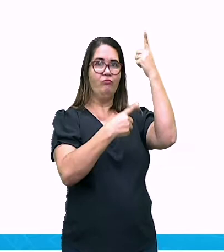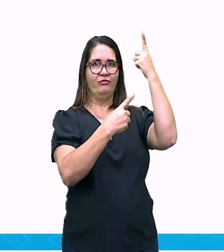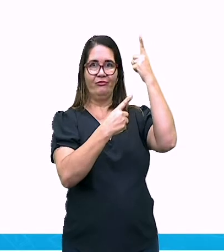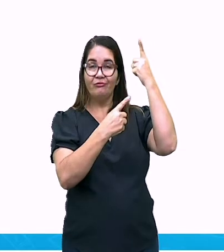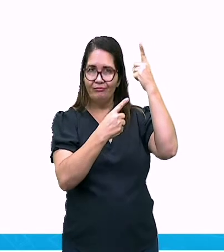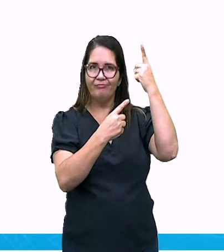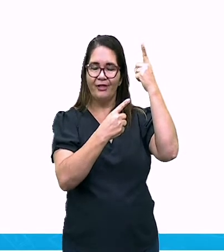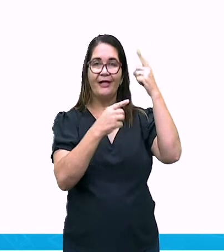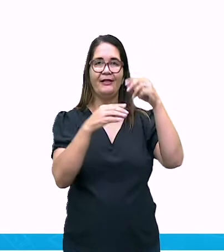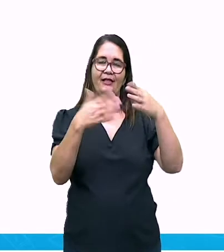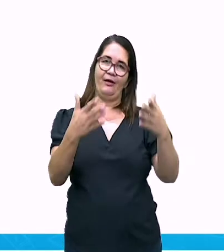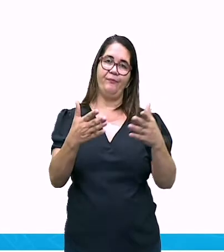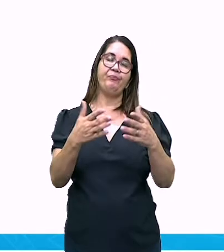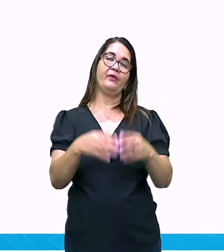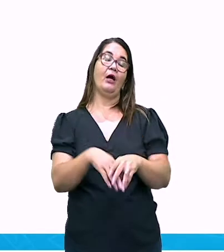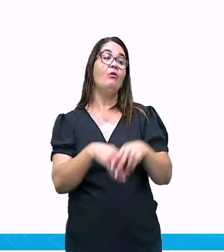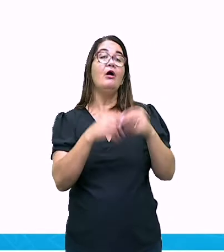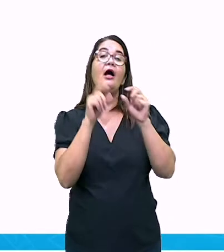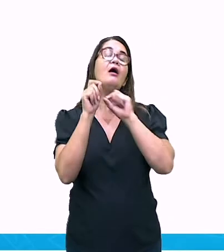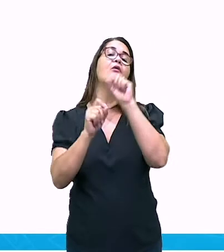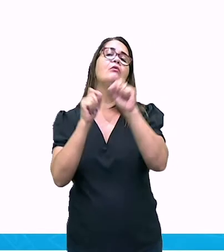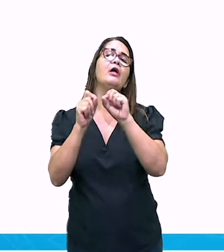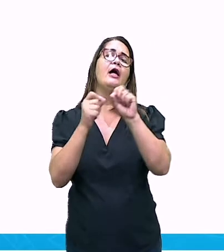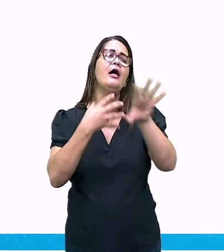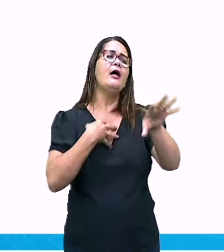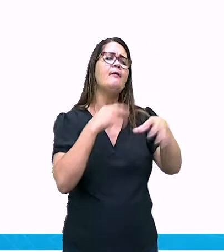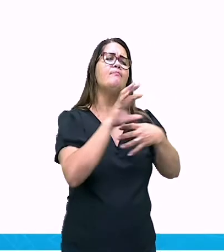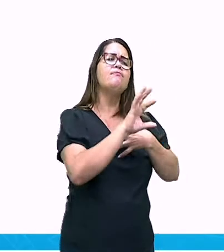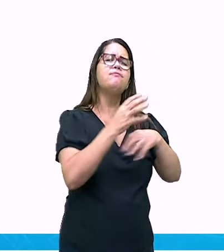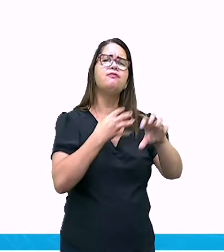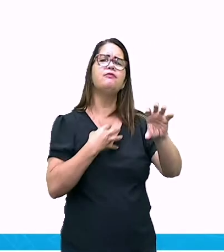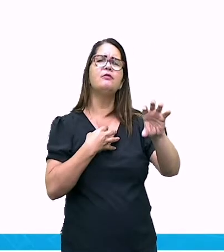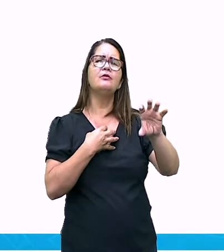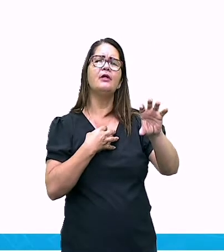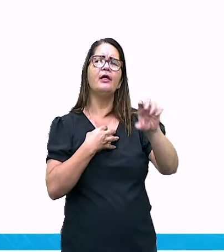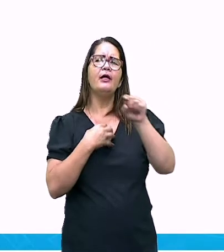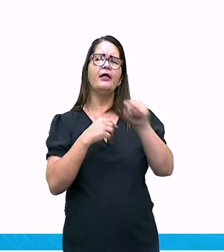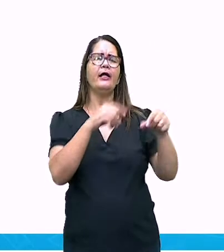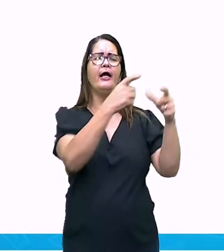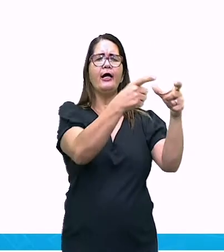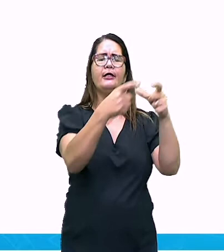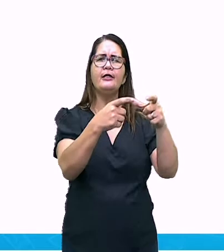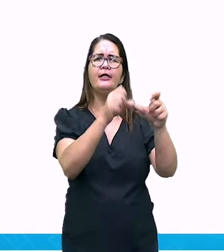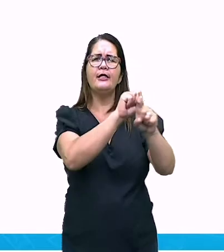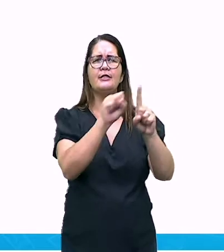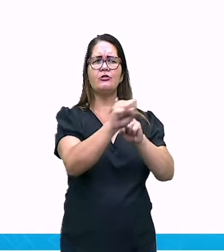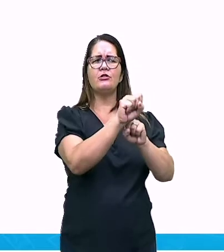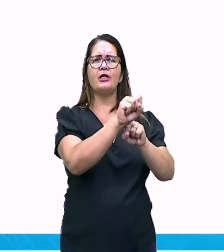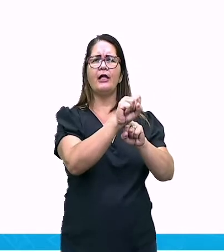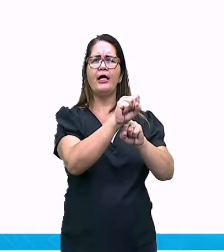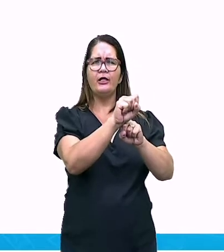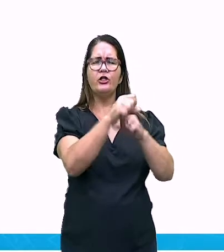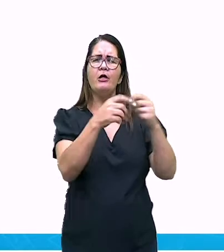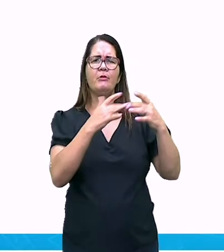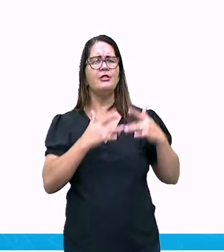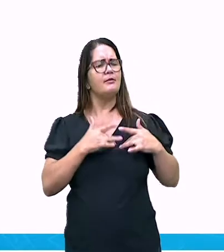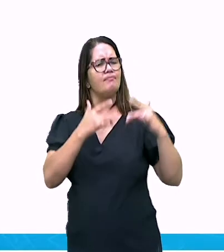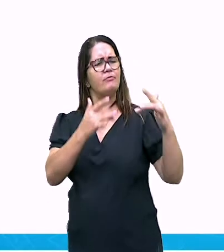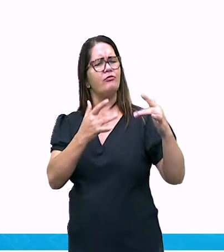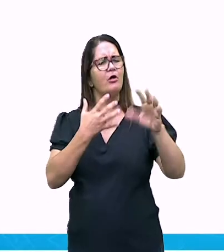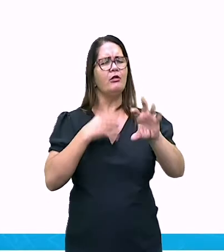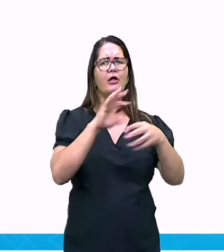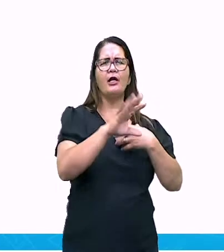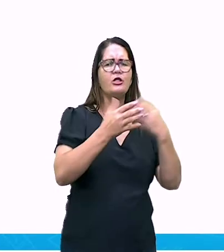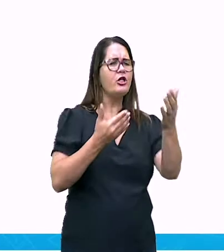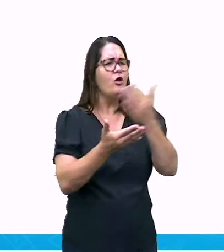da necessidade ali daquele local, né, em que essa sociedade está vivendo. Aqui nós temos um